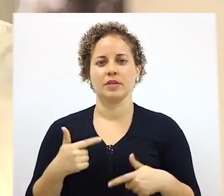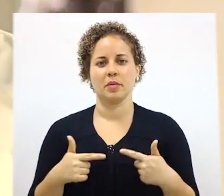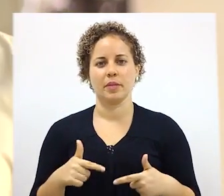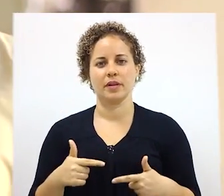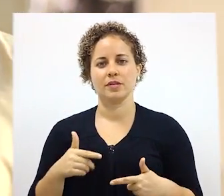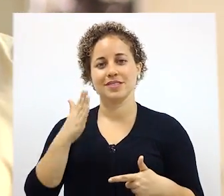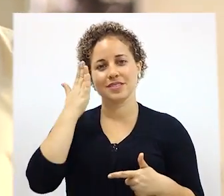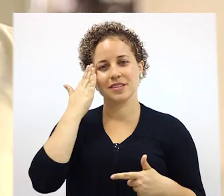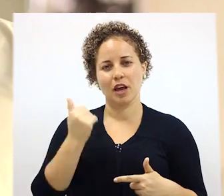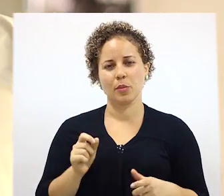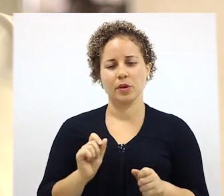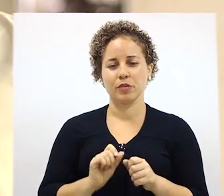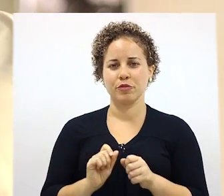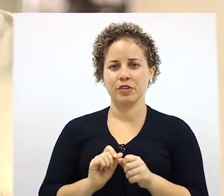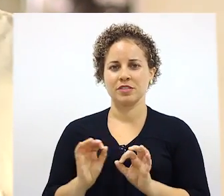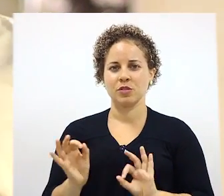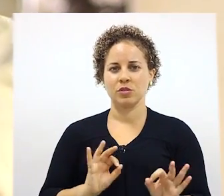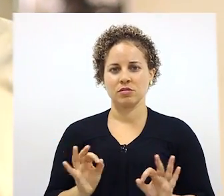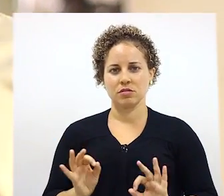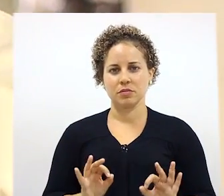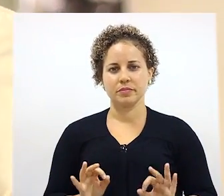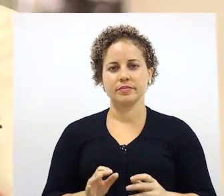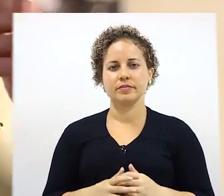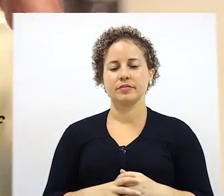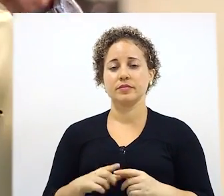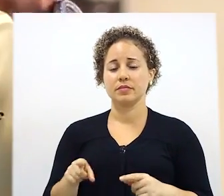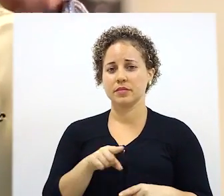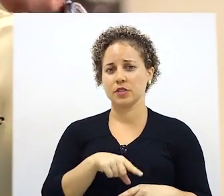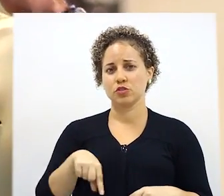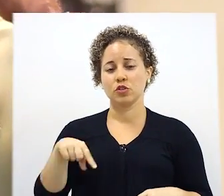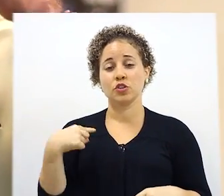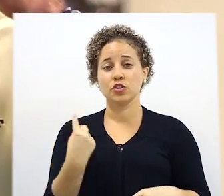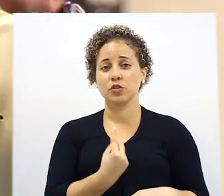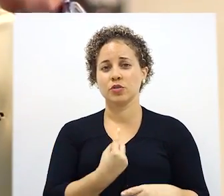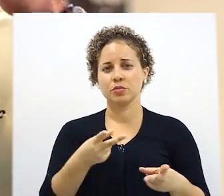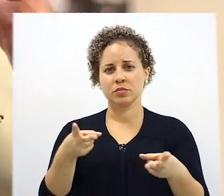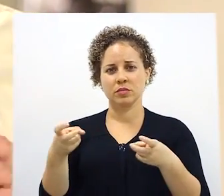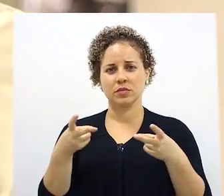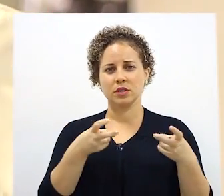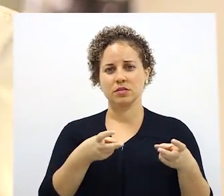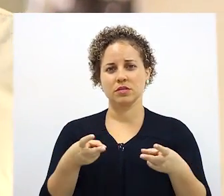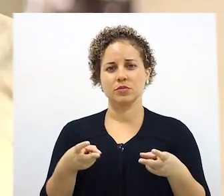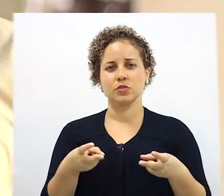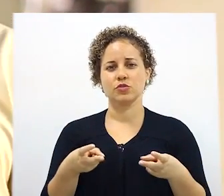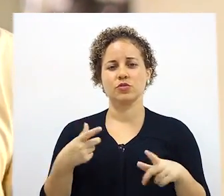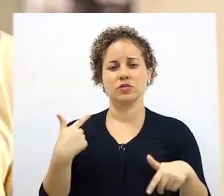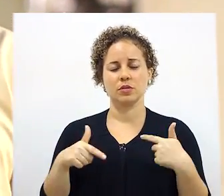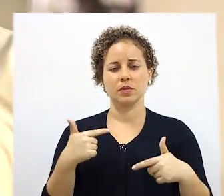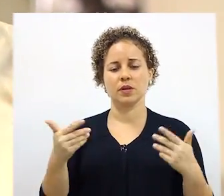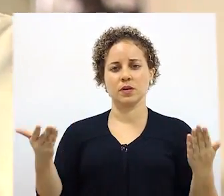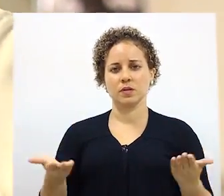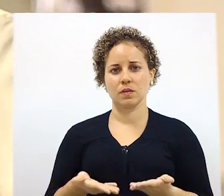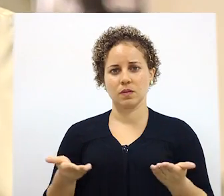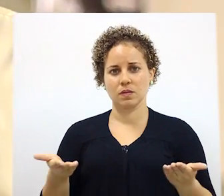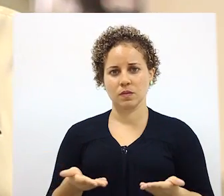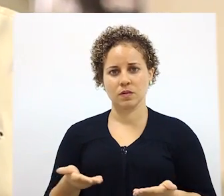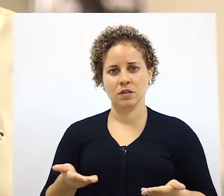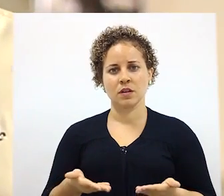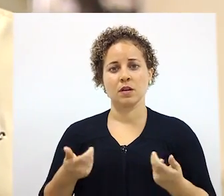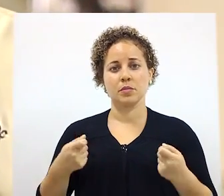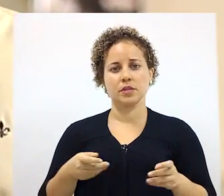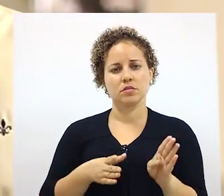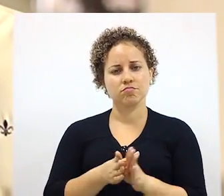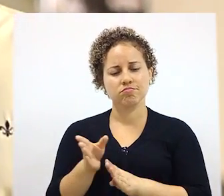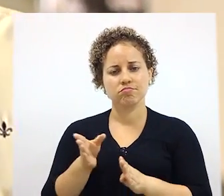sabem como fazer essa estrutura. Mas o que a gente visualiza é o seguinte: o trabalhador hoje em dia ele tem que ser passado